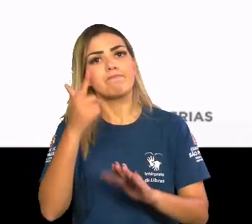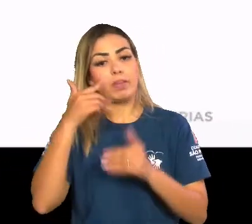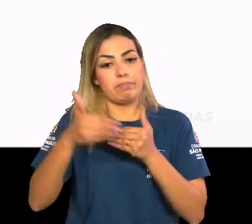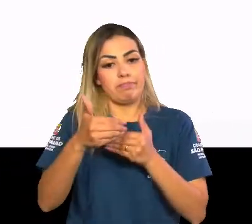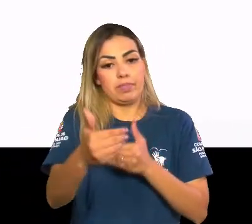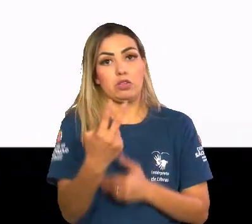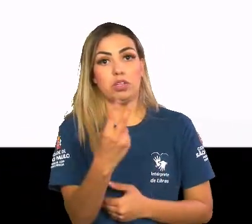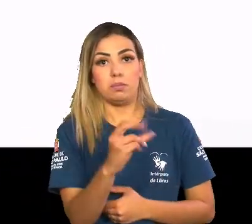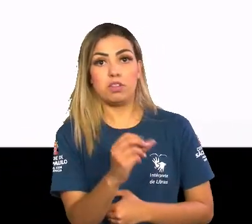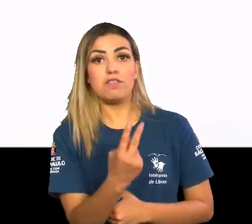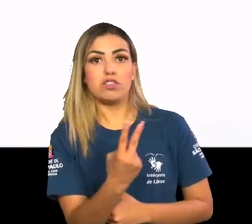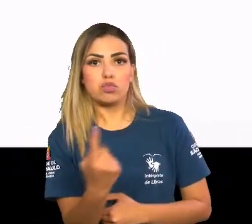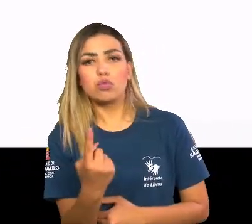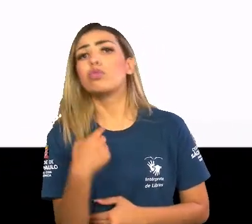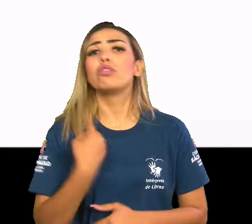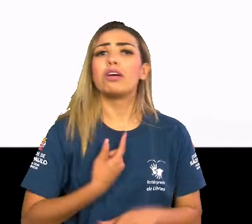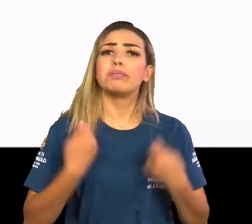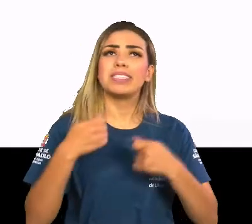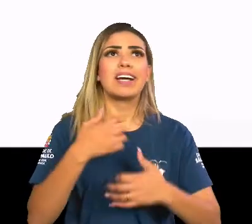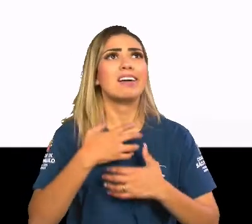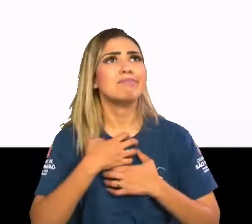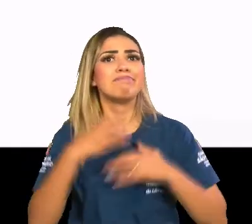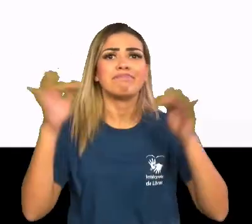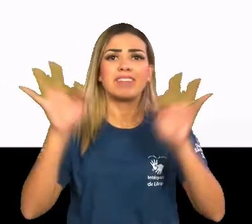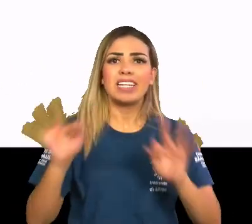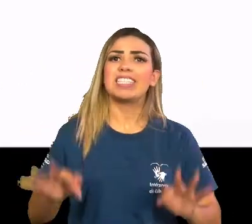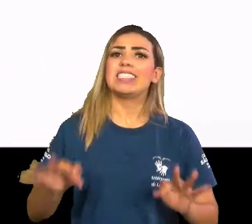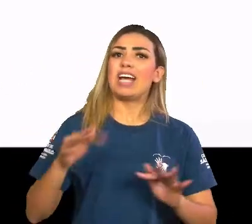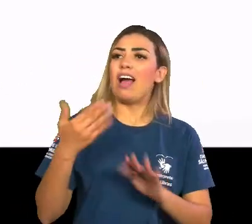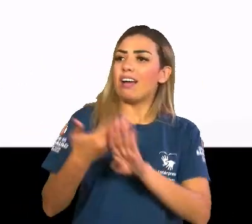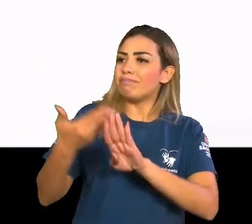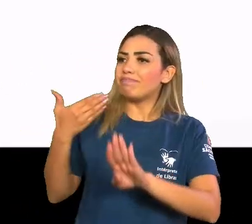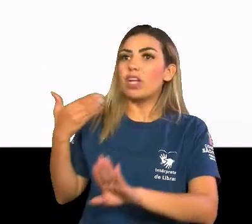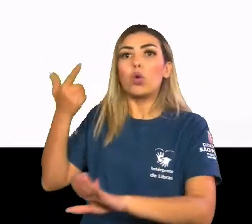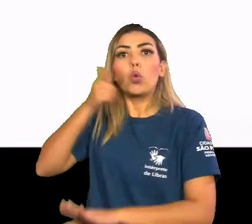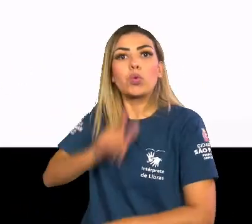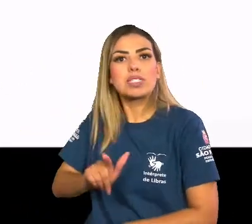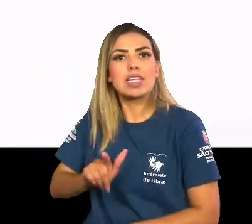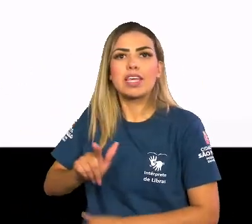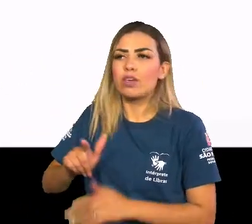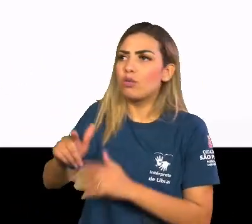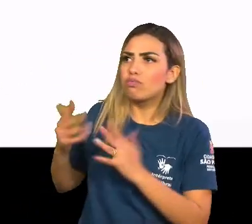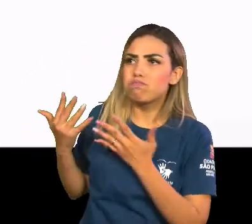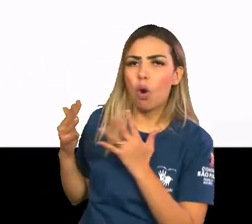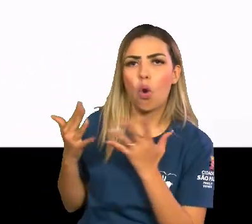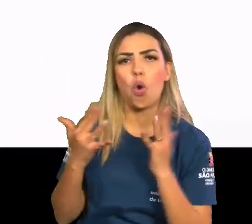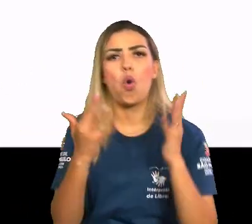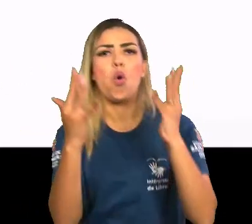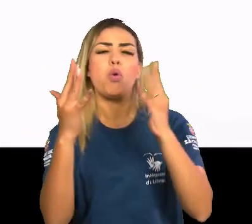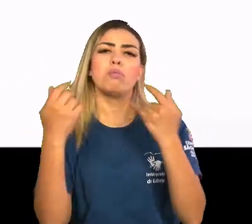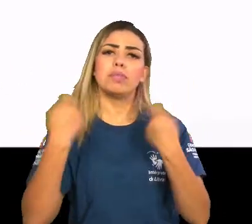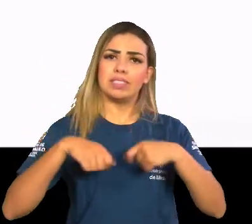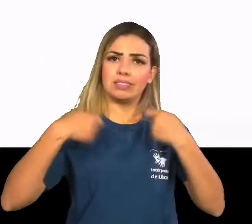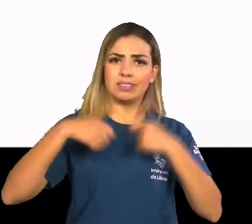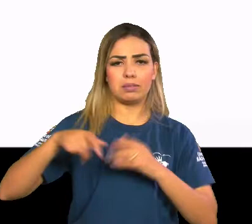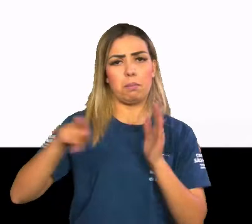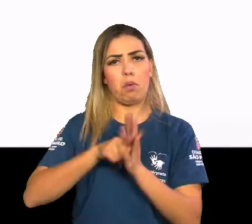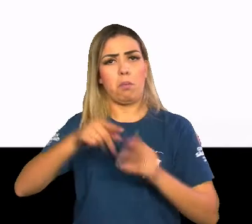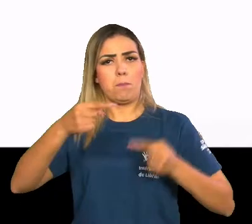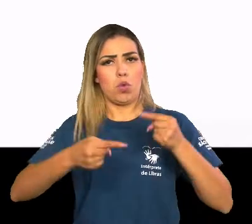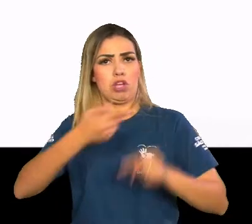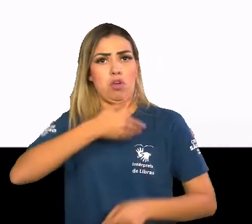2021, precisamos celebrar os esforços e conquistas em políticas públicas em mais um ano cujos projetos